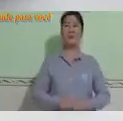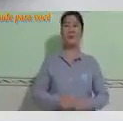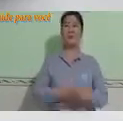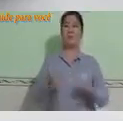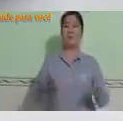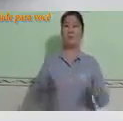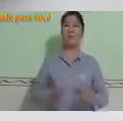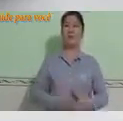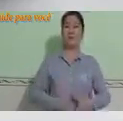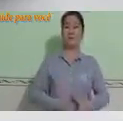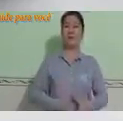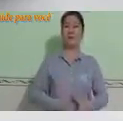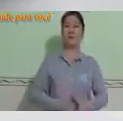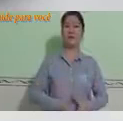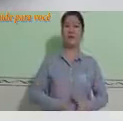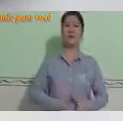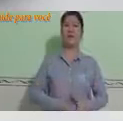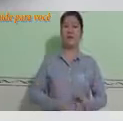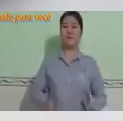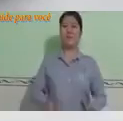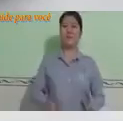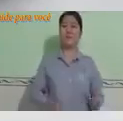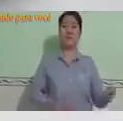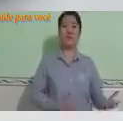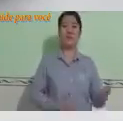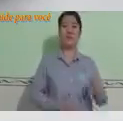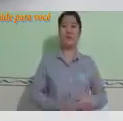DOLADOMAIORDACOLHERTADRATIO 1 medida rasa de sal, vírgula,